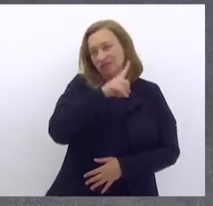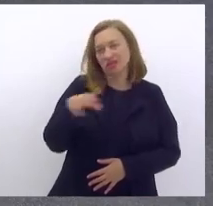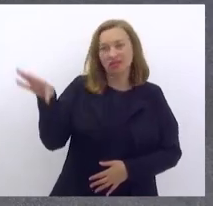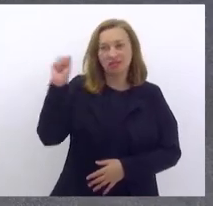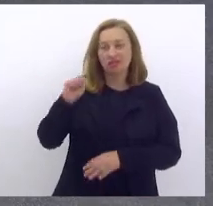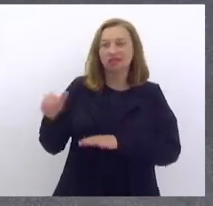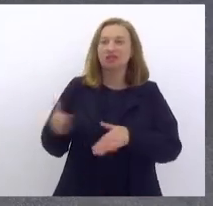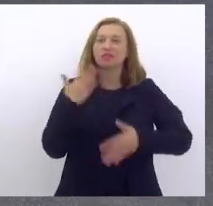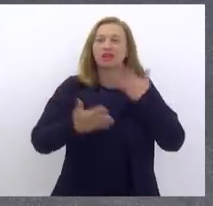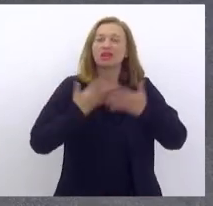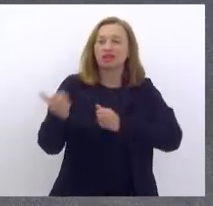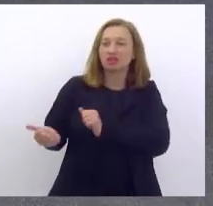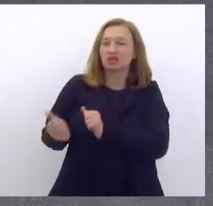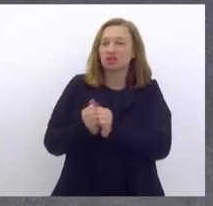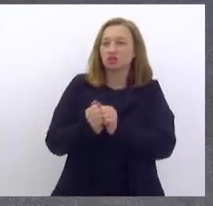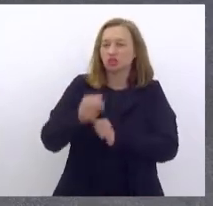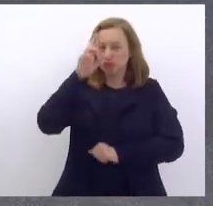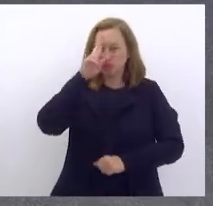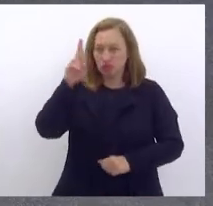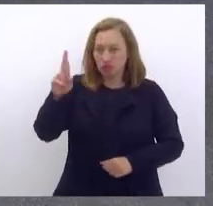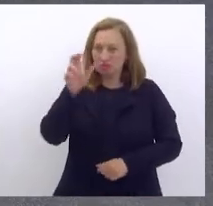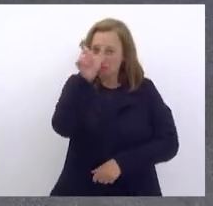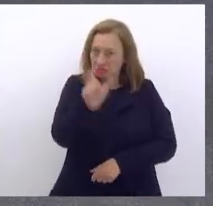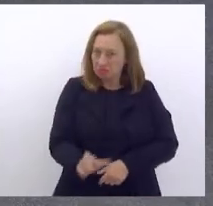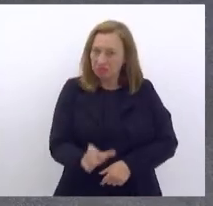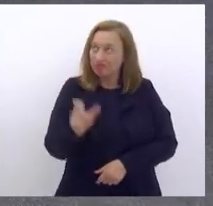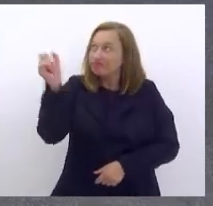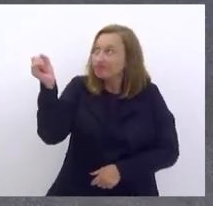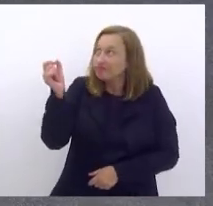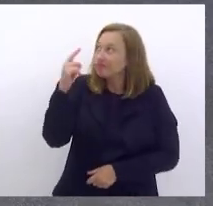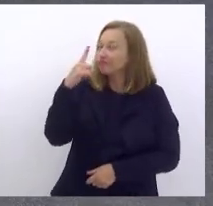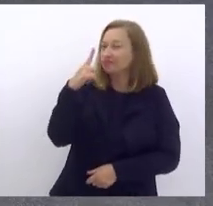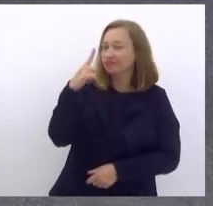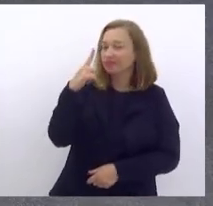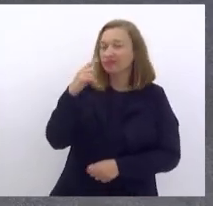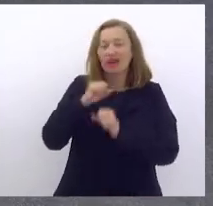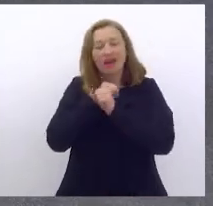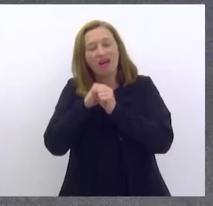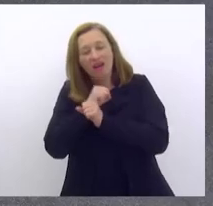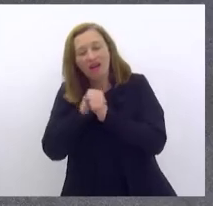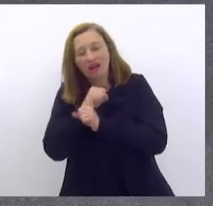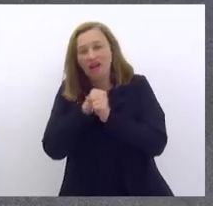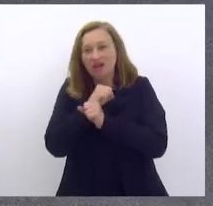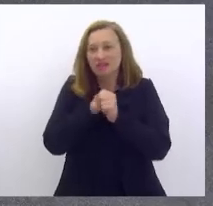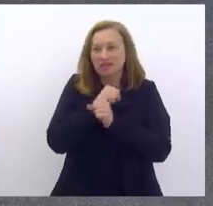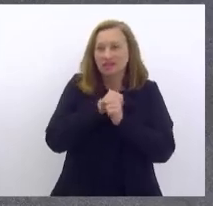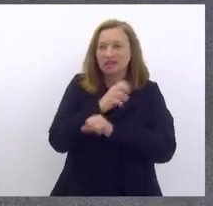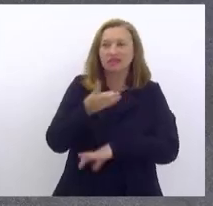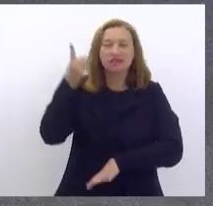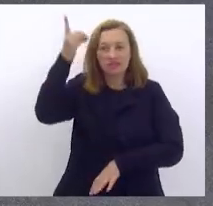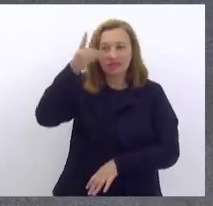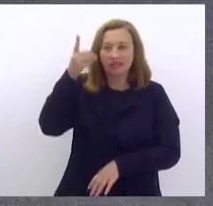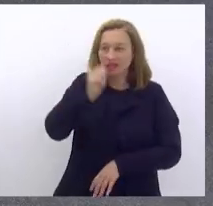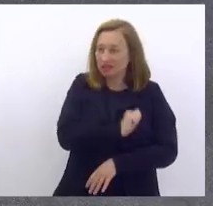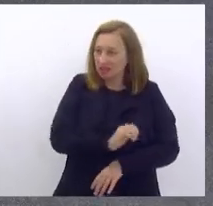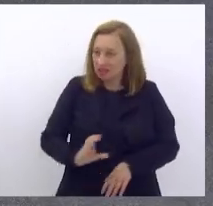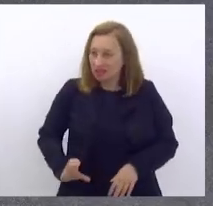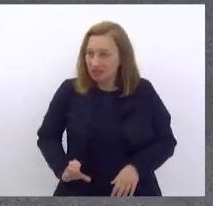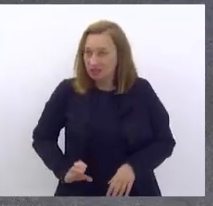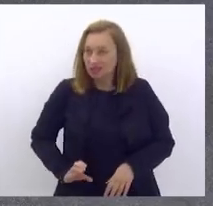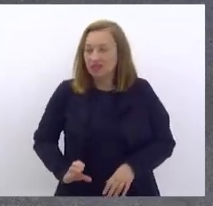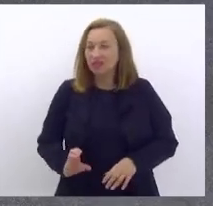coautor junto com Vossa Excelência, uma pessoa que me inspira há tantos anos, tanto é que o deputado André Siciliano